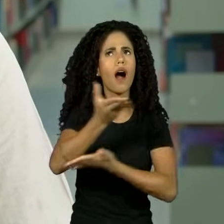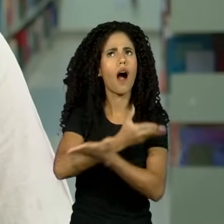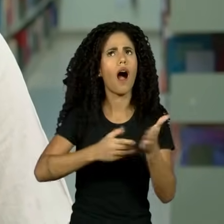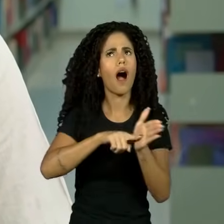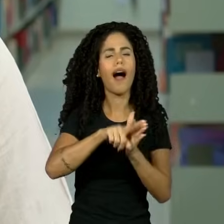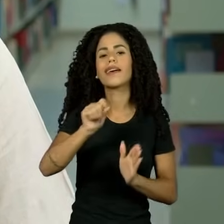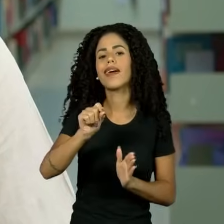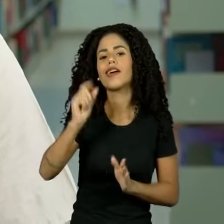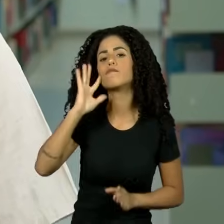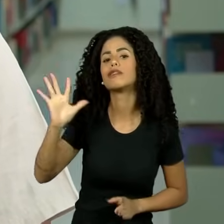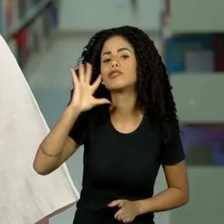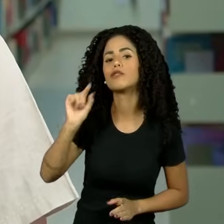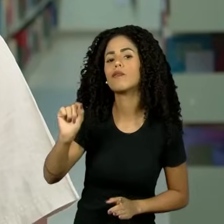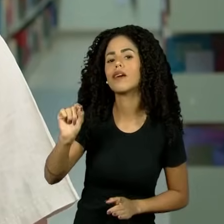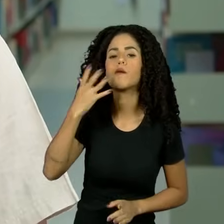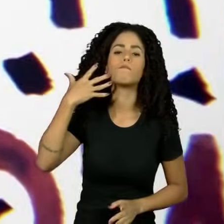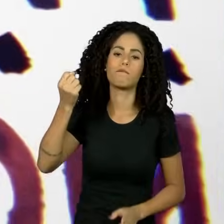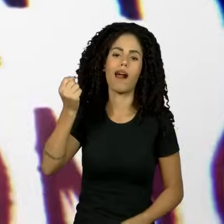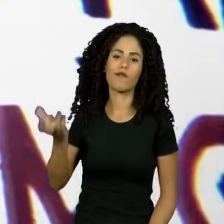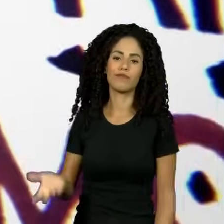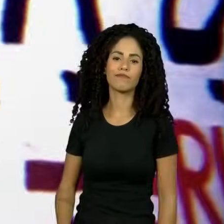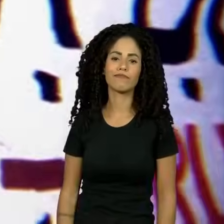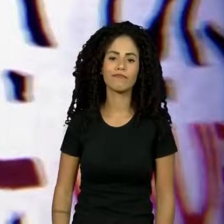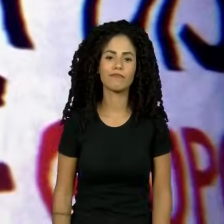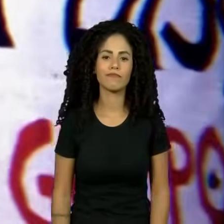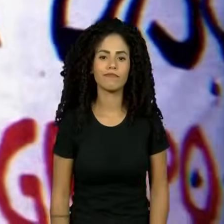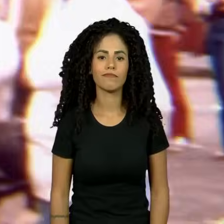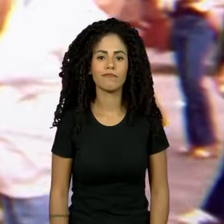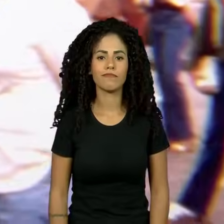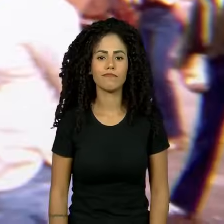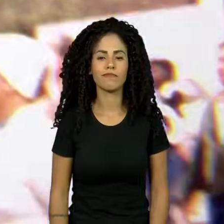cabeça é a de uma pessoa branca.